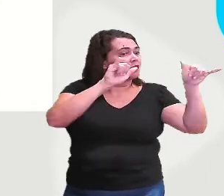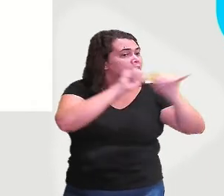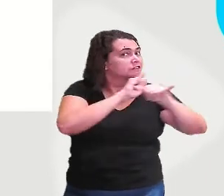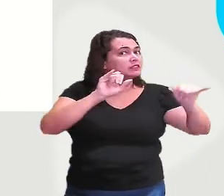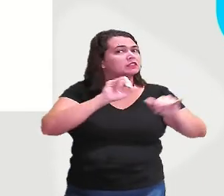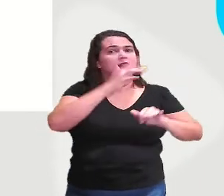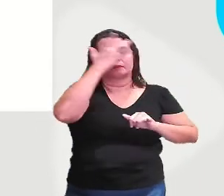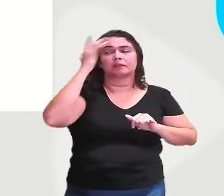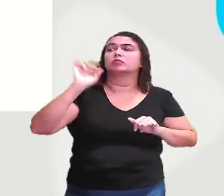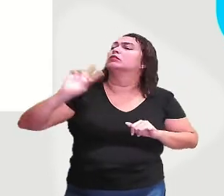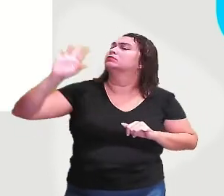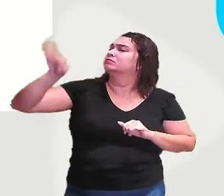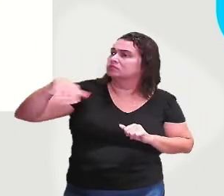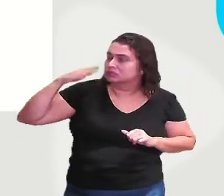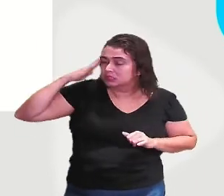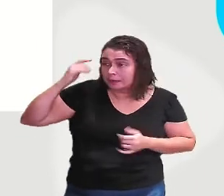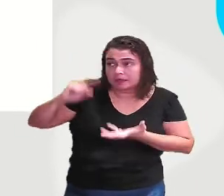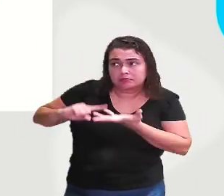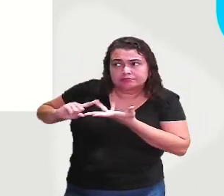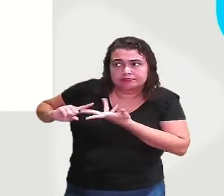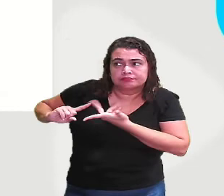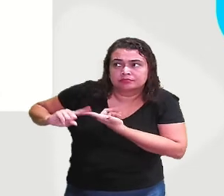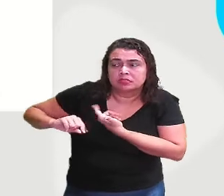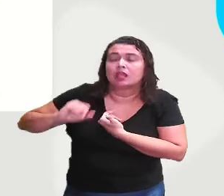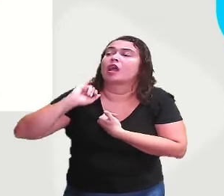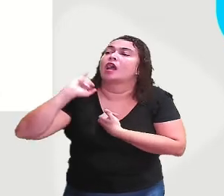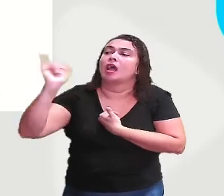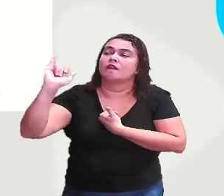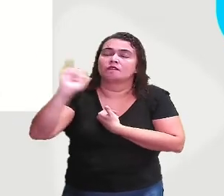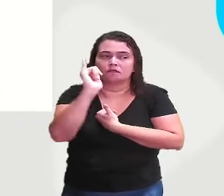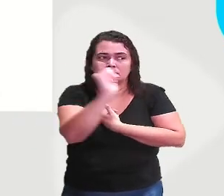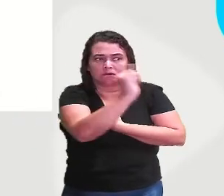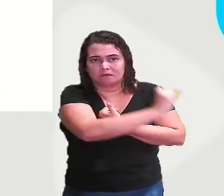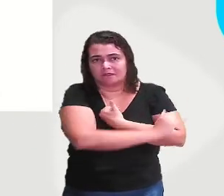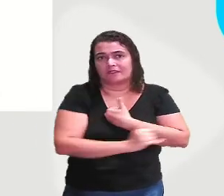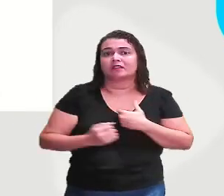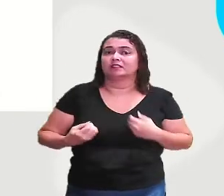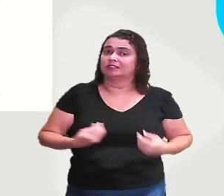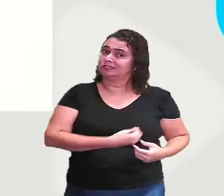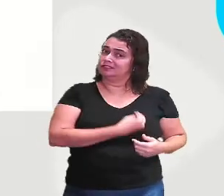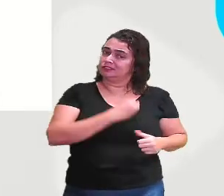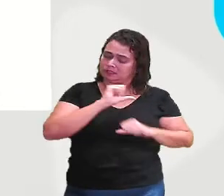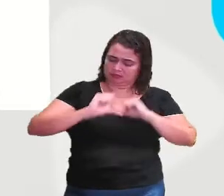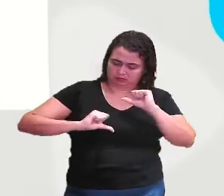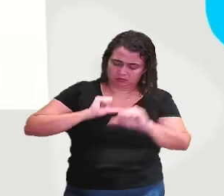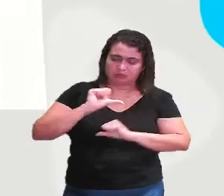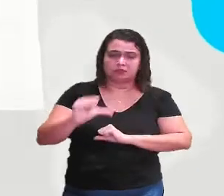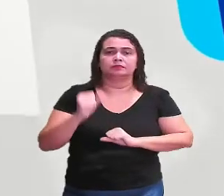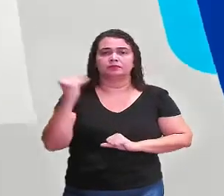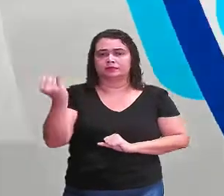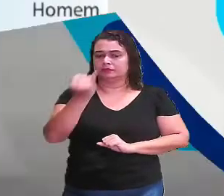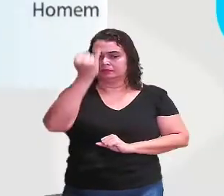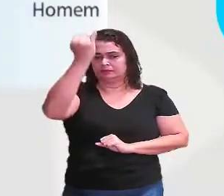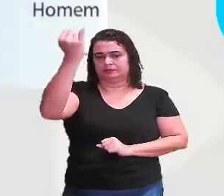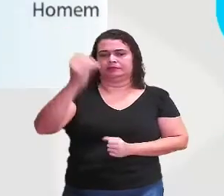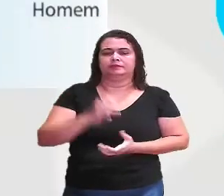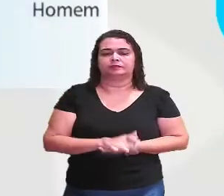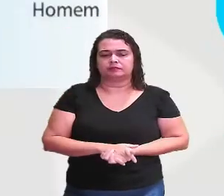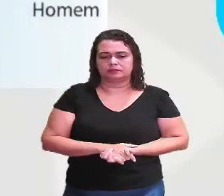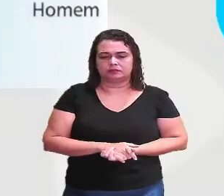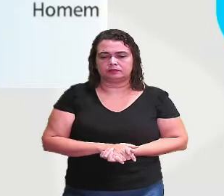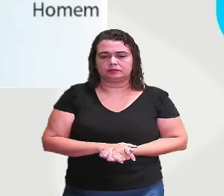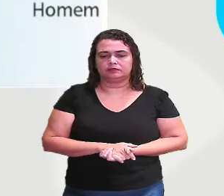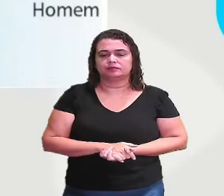o conhecimento, ele transforma para muito melhor a nossa vida. E aí, claro, a gente não poderia deixar de